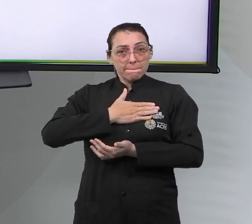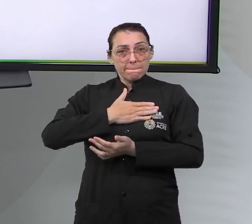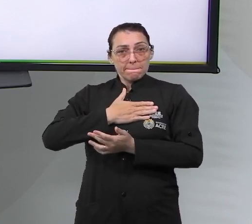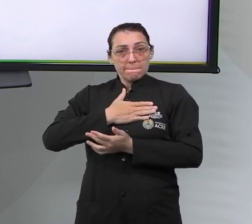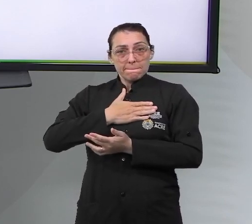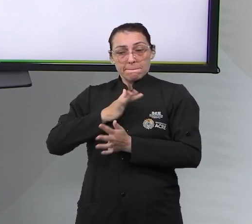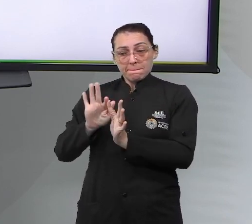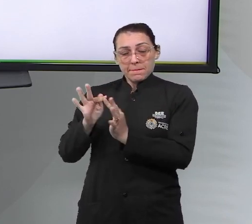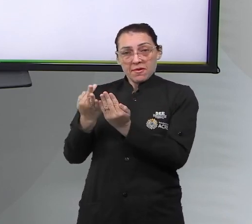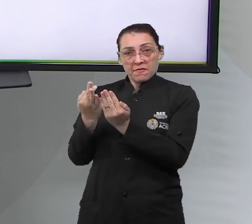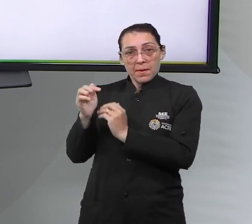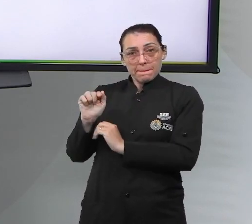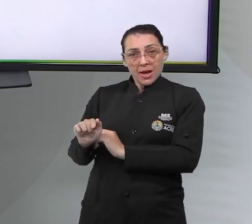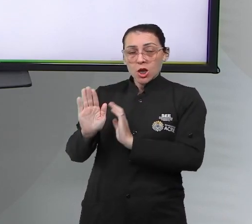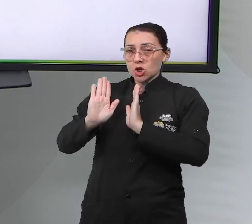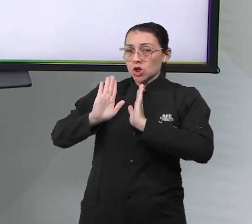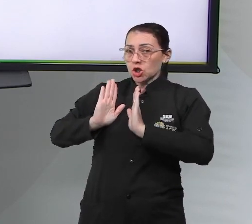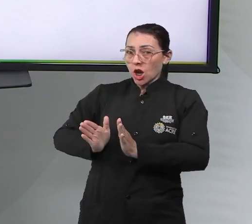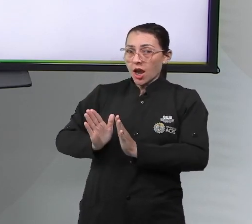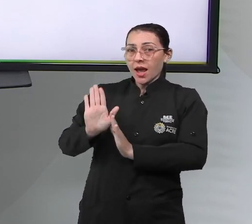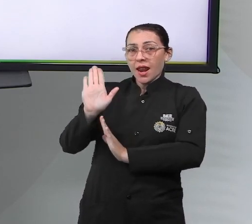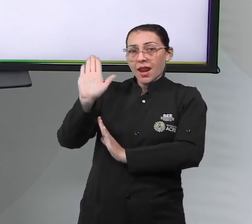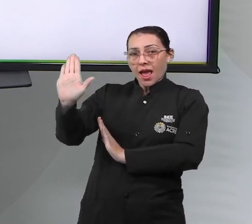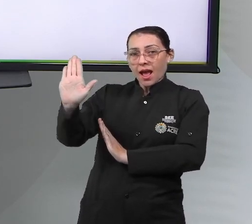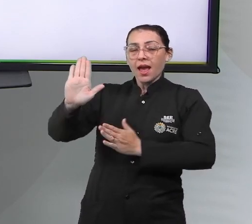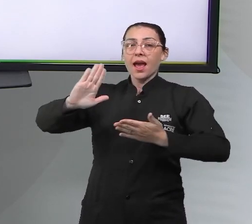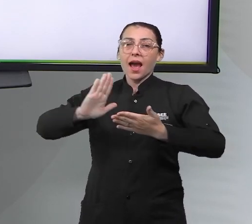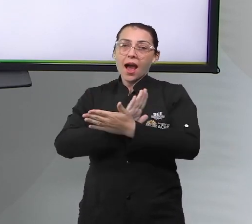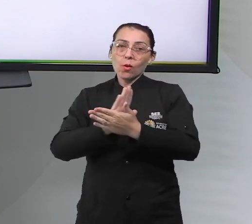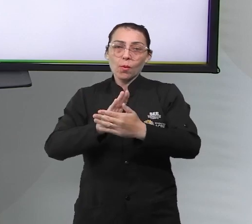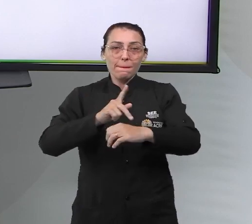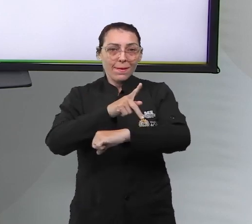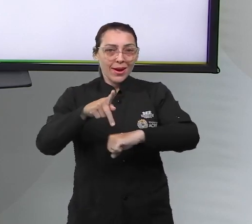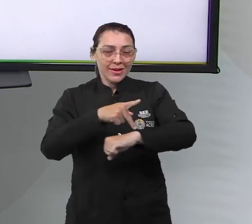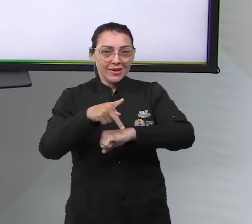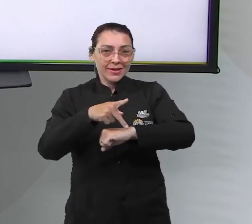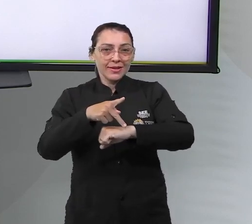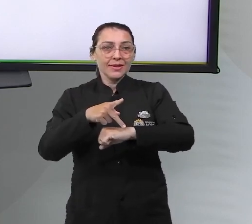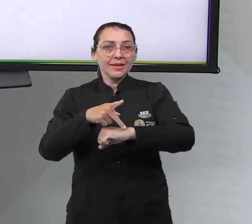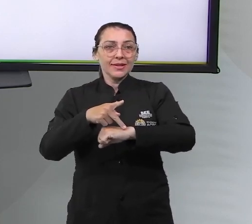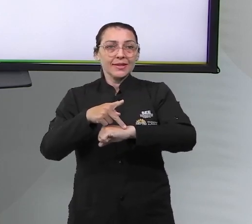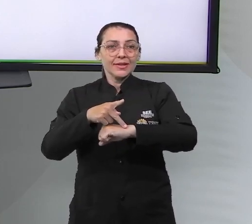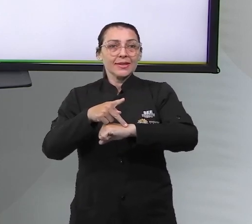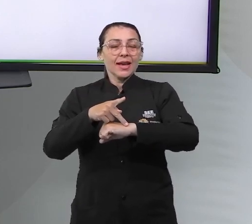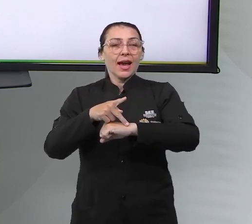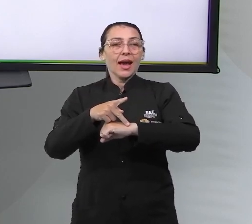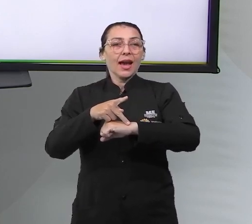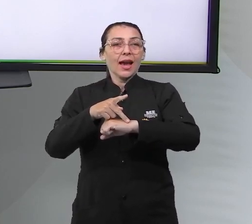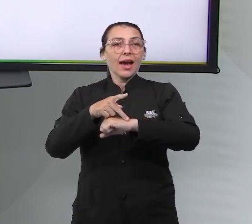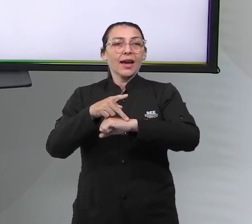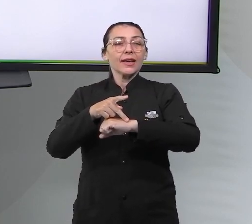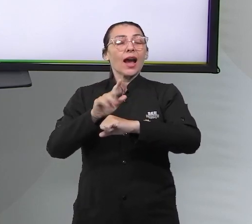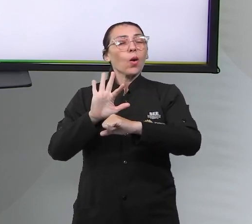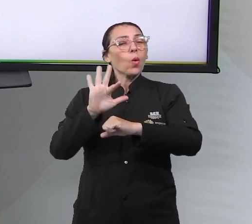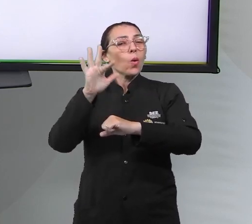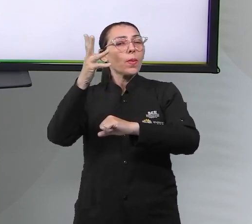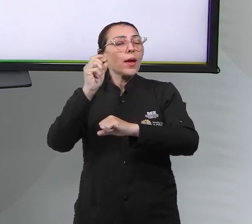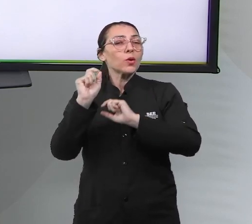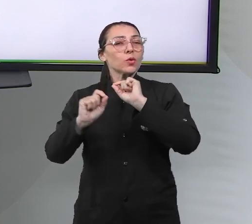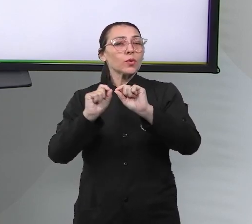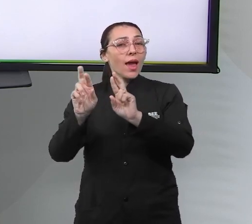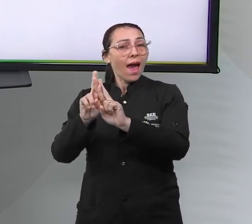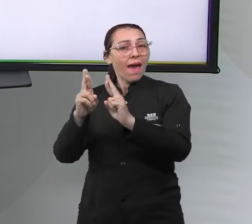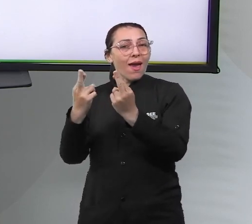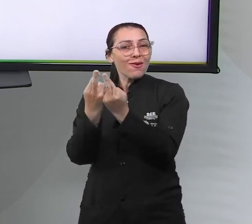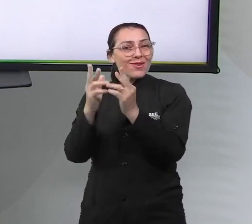meu familiar, ele já está em um determinado país. Então eu me direciono, então ocorre ali a